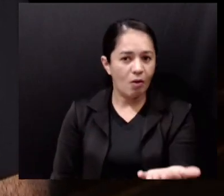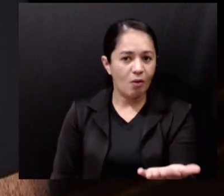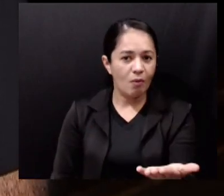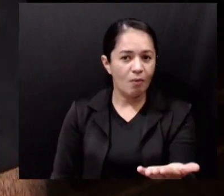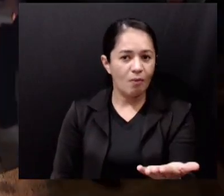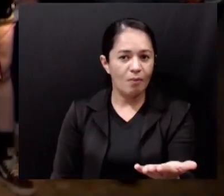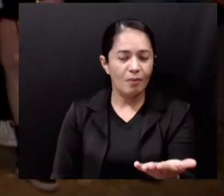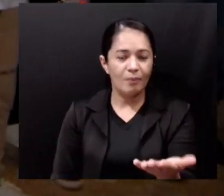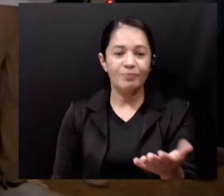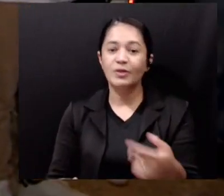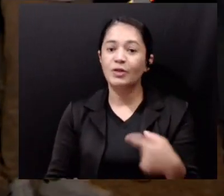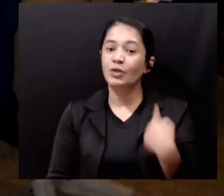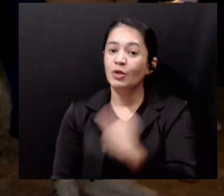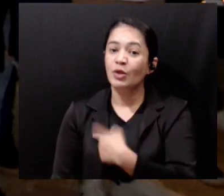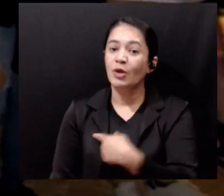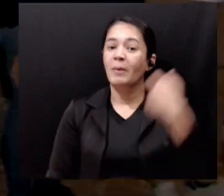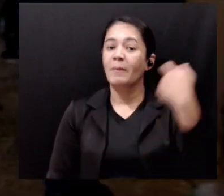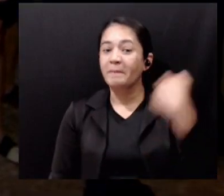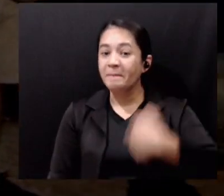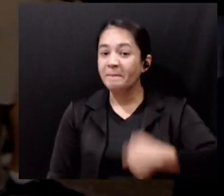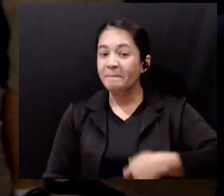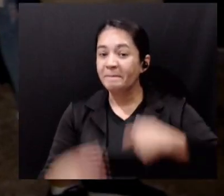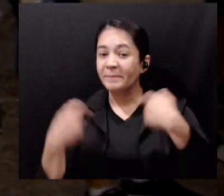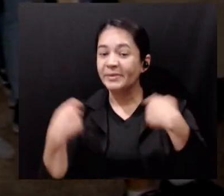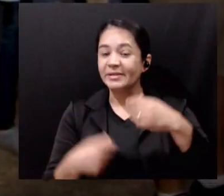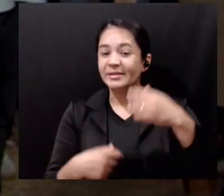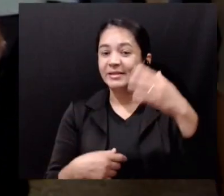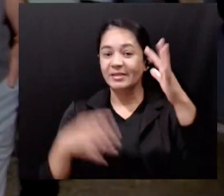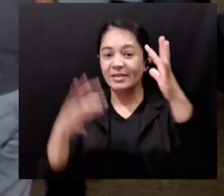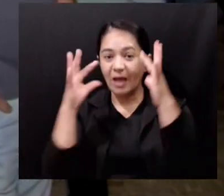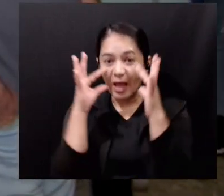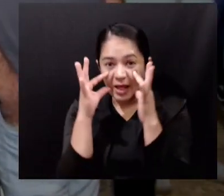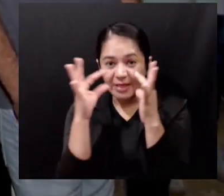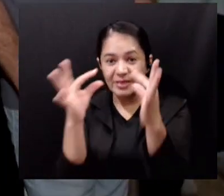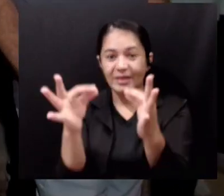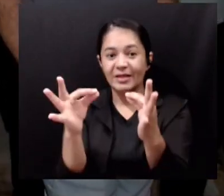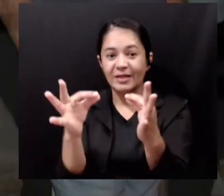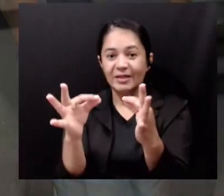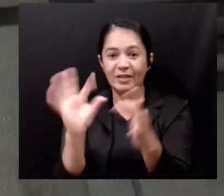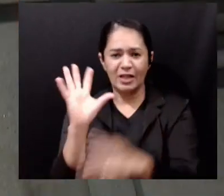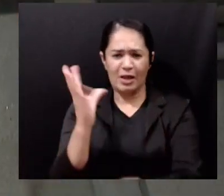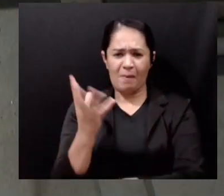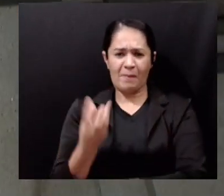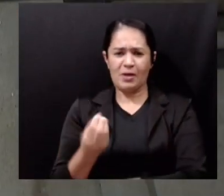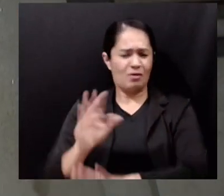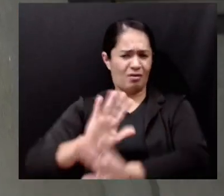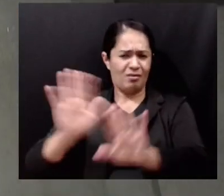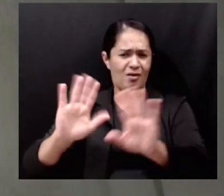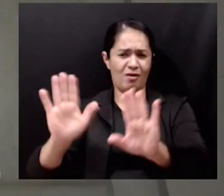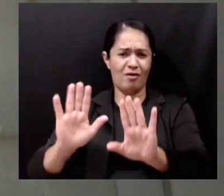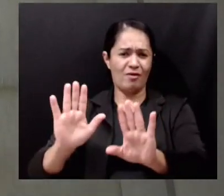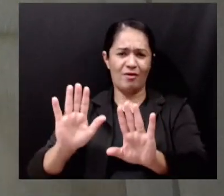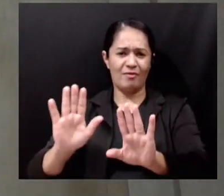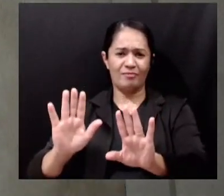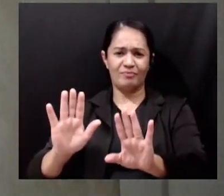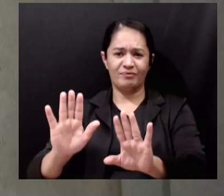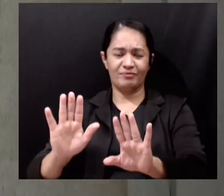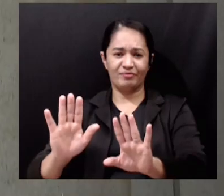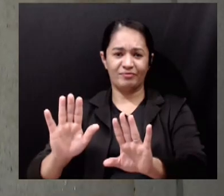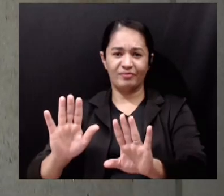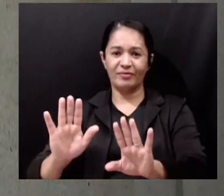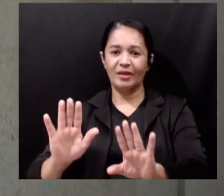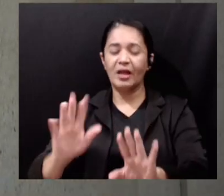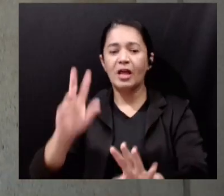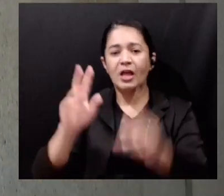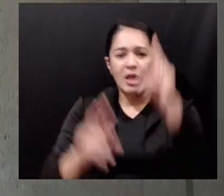gente precisa ouvir muito, escutar muito ele, e eu não estou falando isso de forma espiritual, não é nada disso, é escutar mesmo que tipo de história